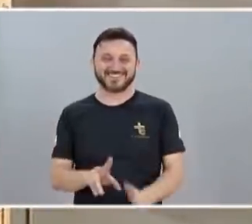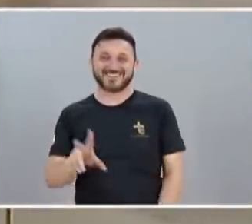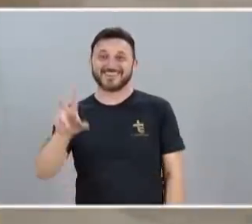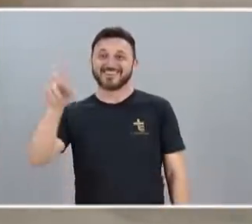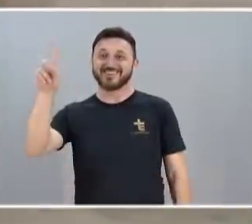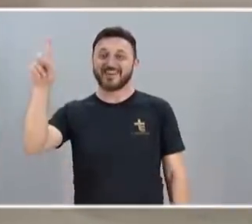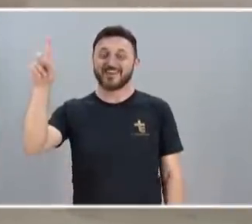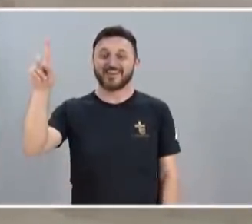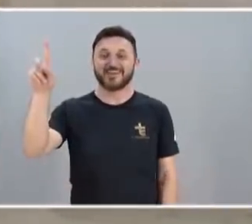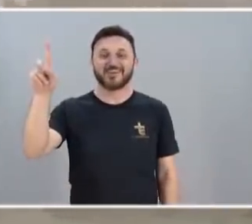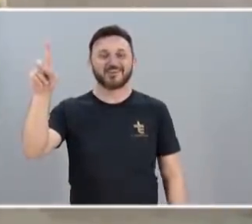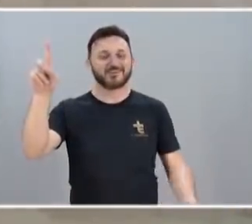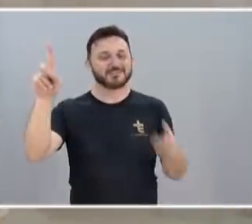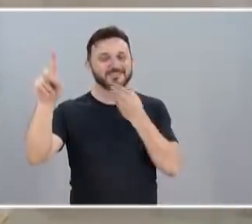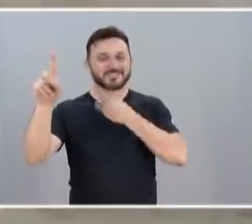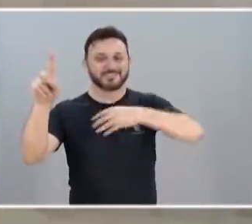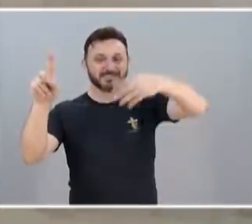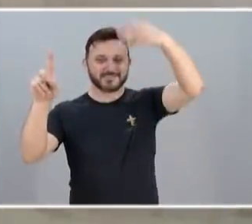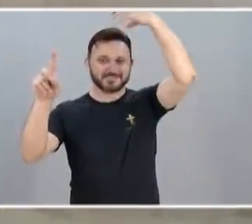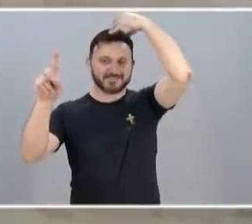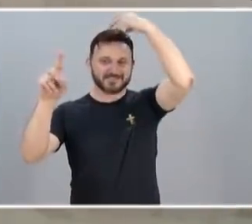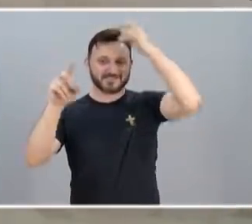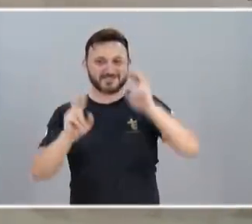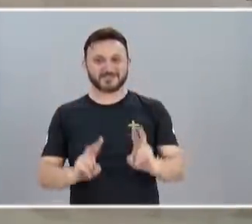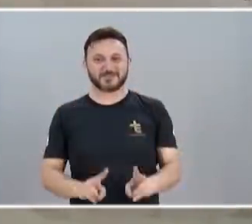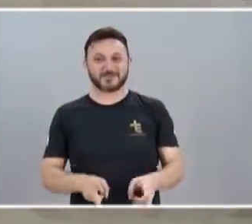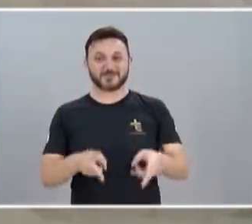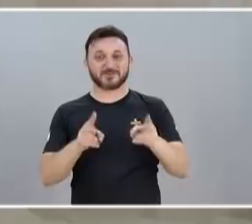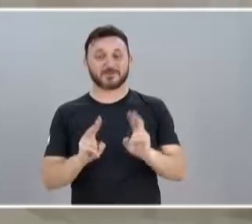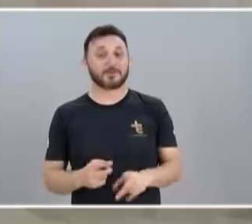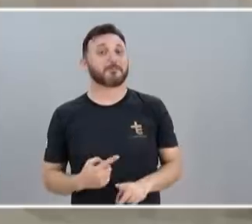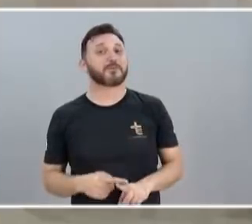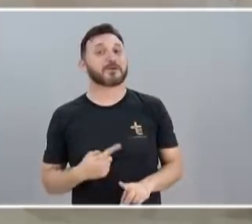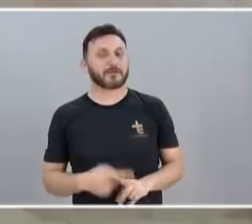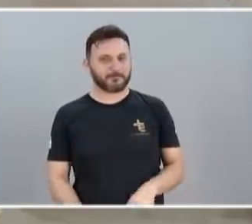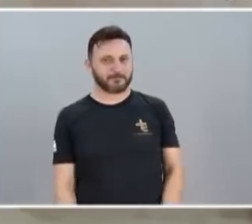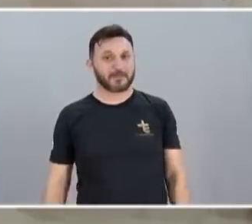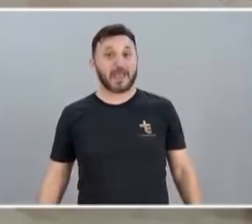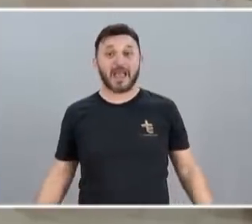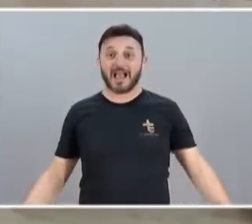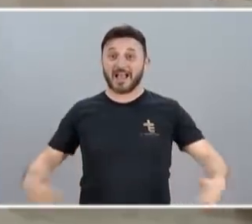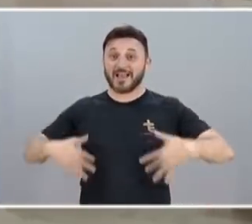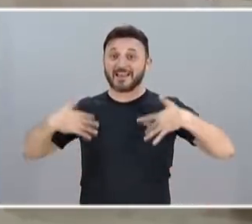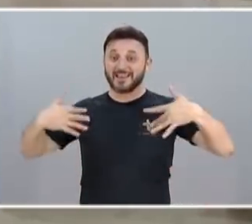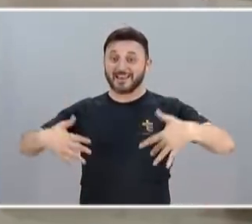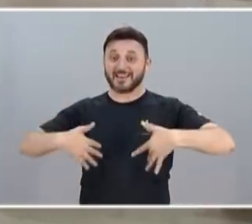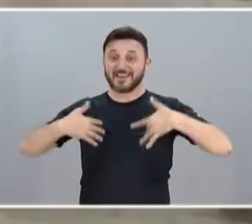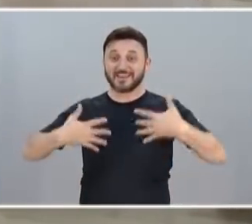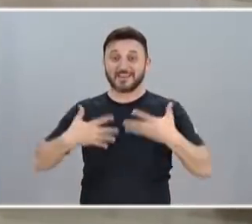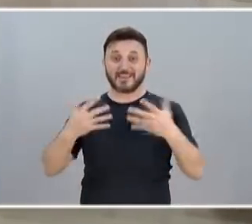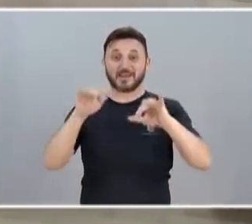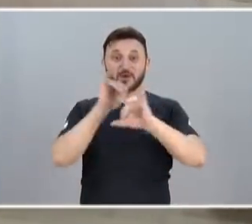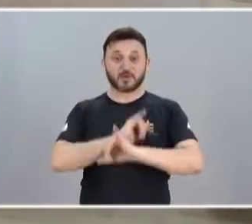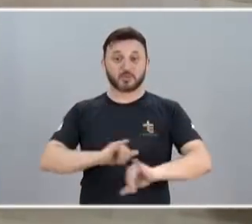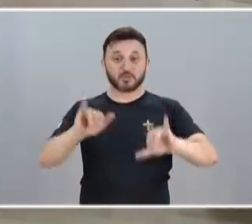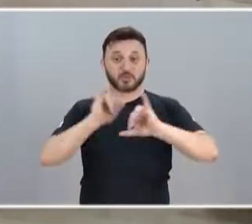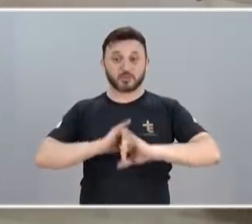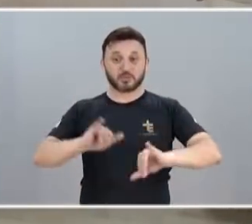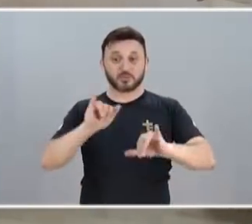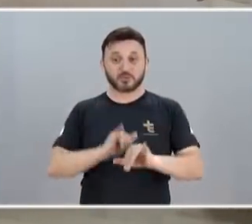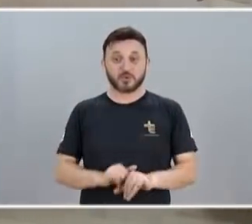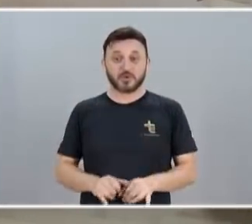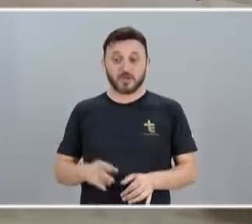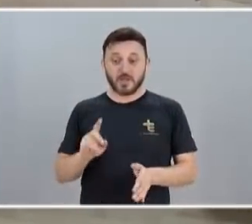Soberano Deus, continue no soberano. Sabe por quê? É com grande alegria que eu quero anunciar que